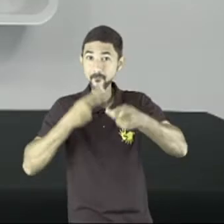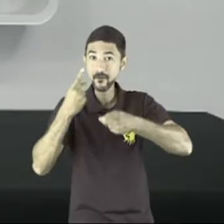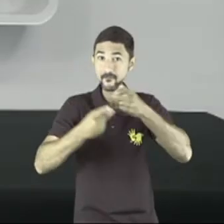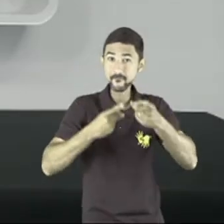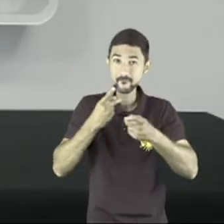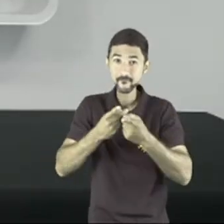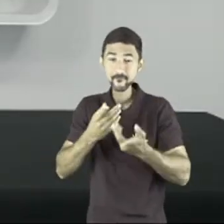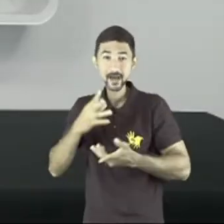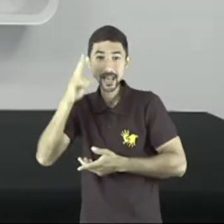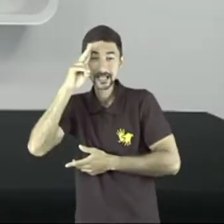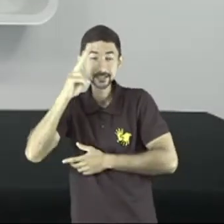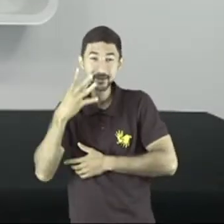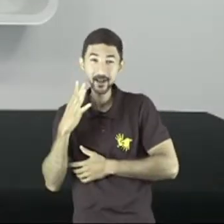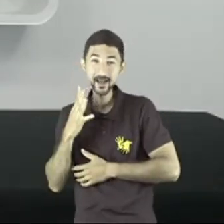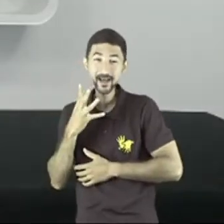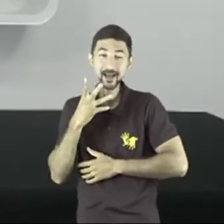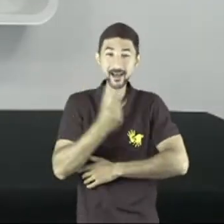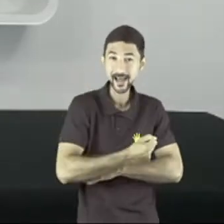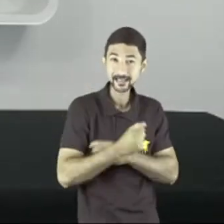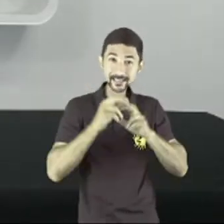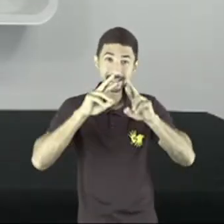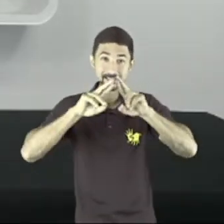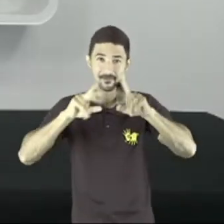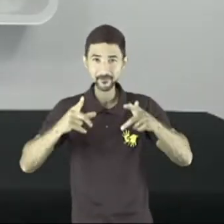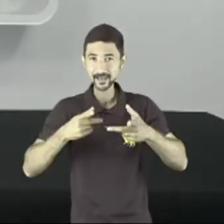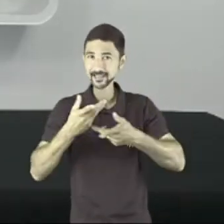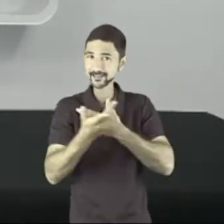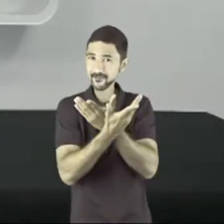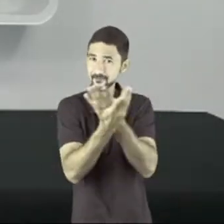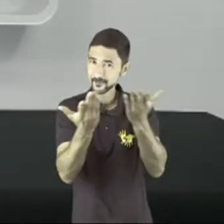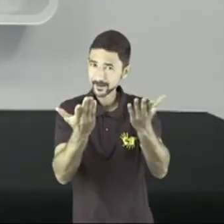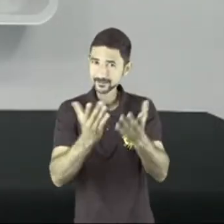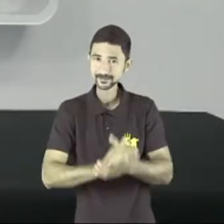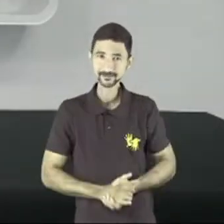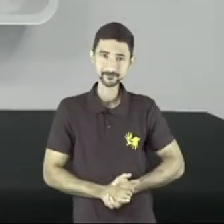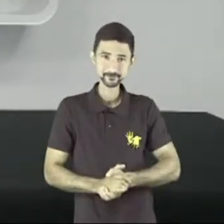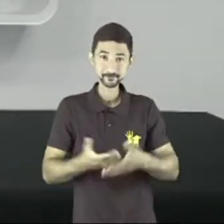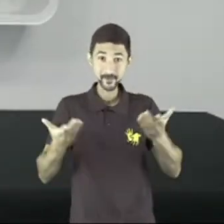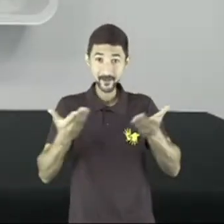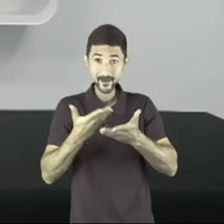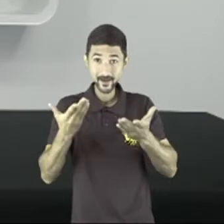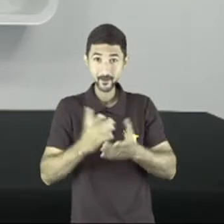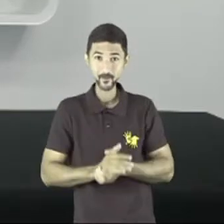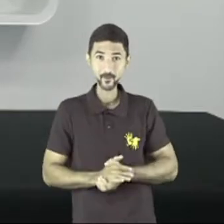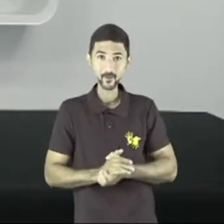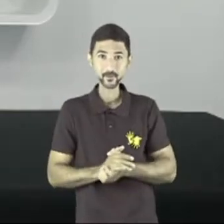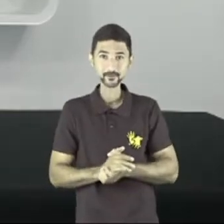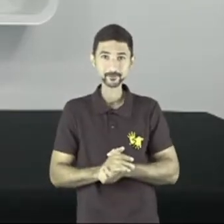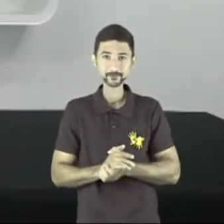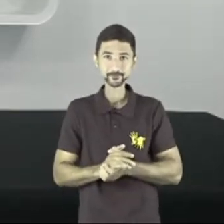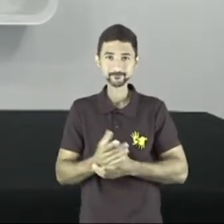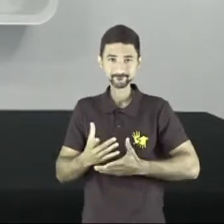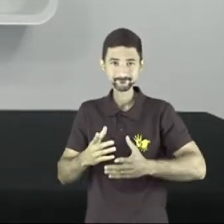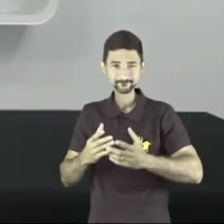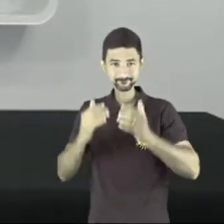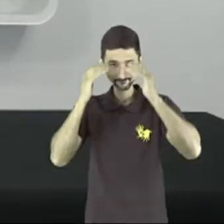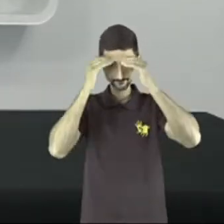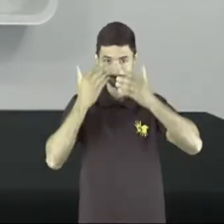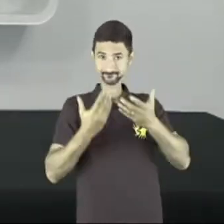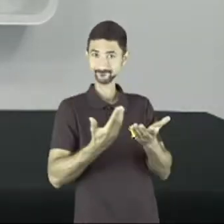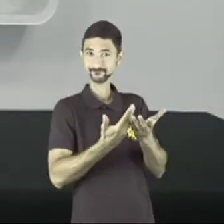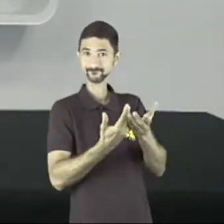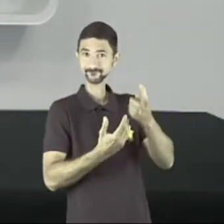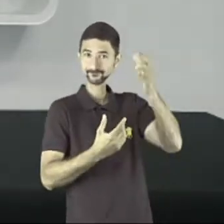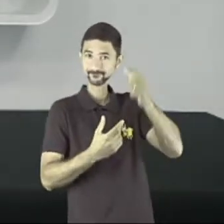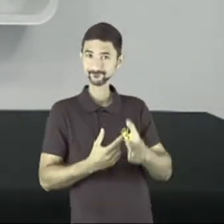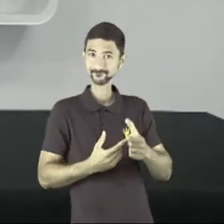de história bem diferente para vocês. Neste momento, eu estou tendo a honra